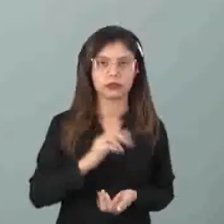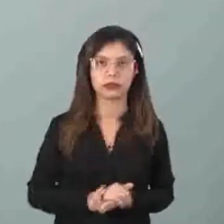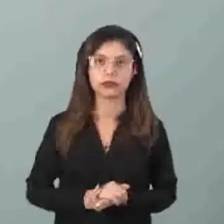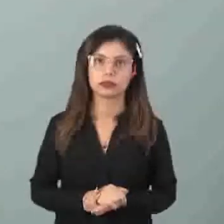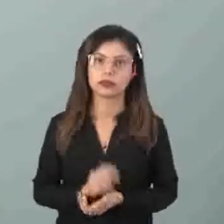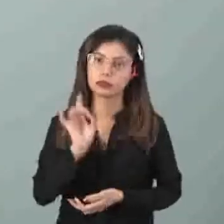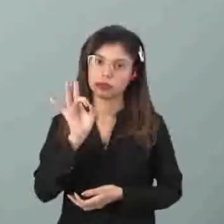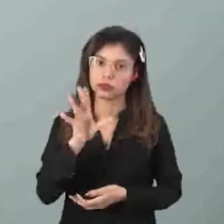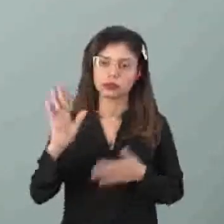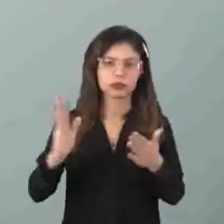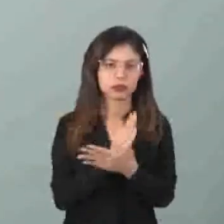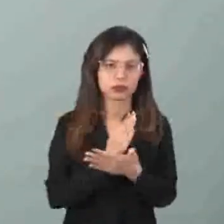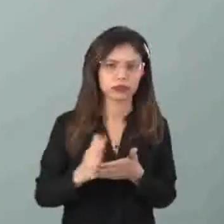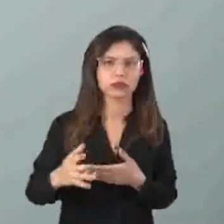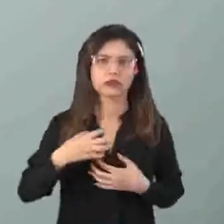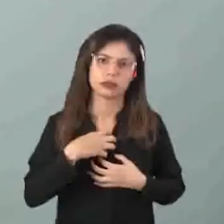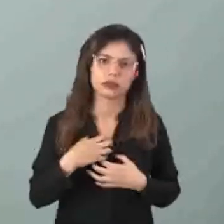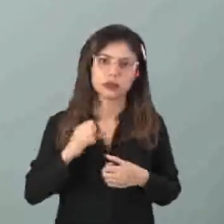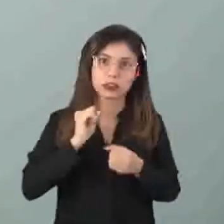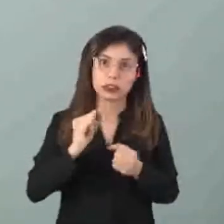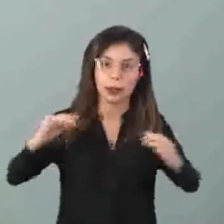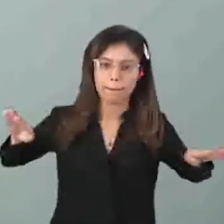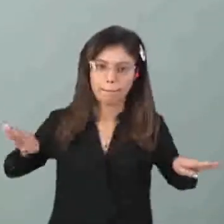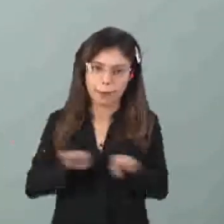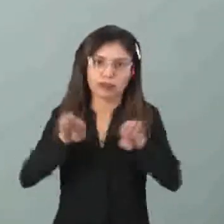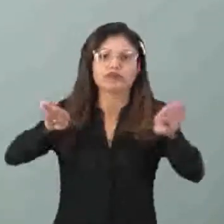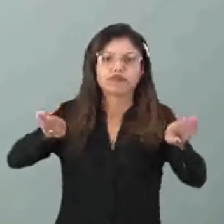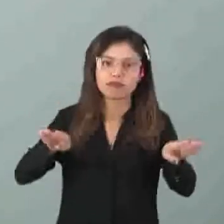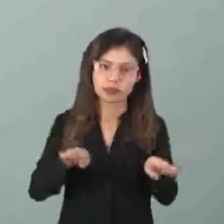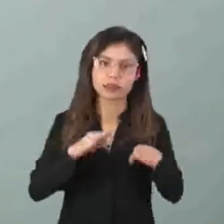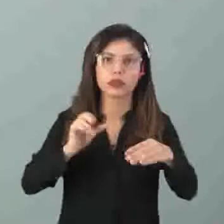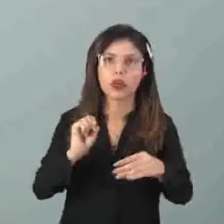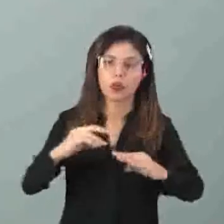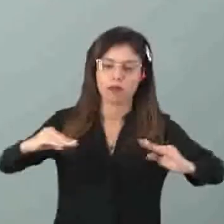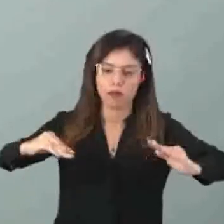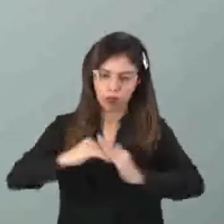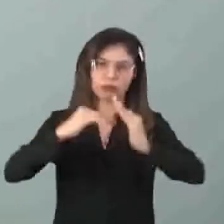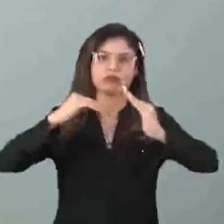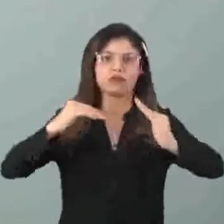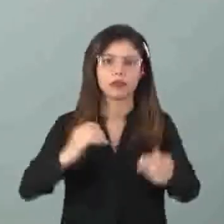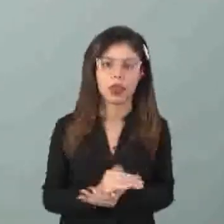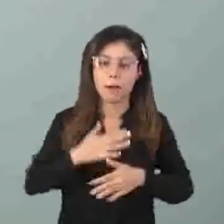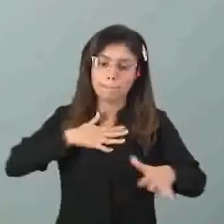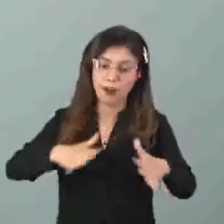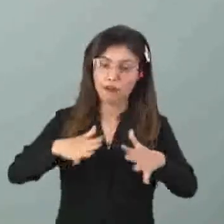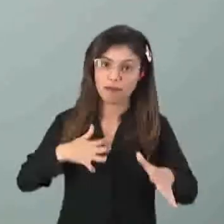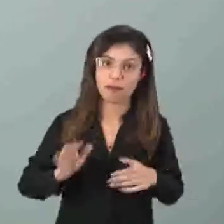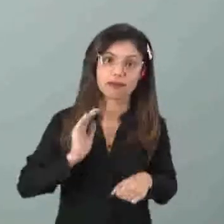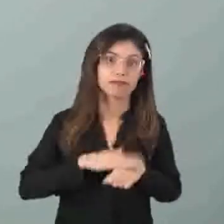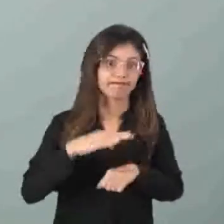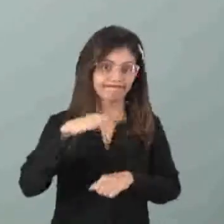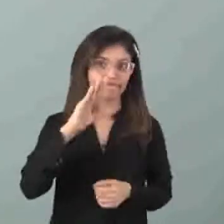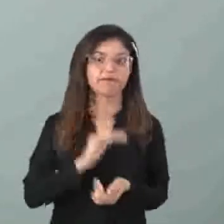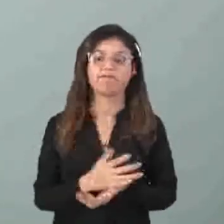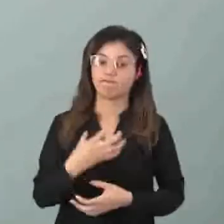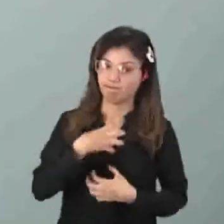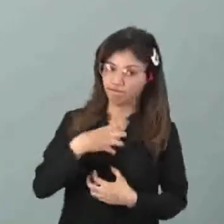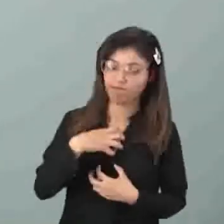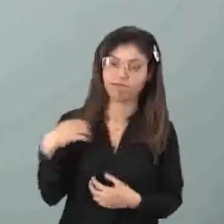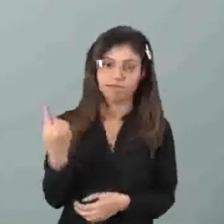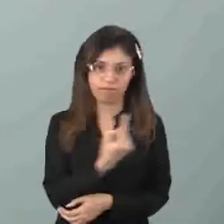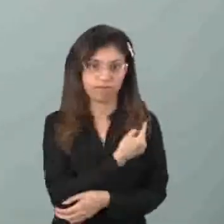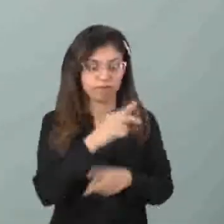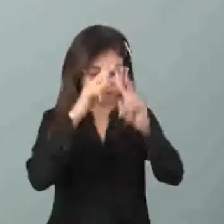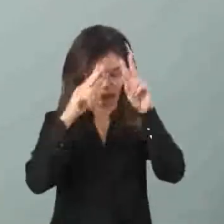atividade. Só que em alguns momentos, se elas se chocam, pode acontecer alguns tipos de movimentos, né, que podem ser sentidos